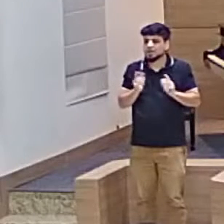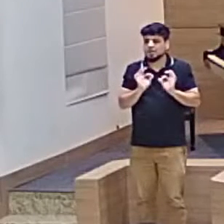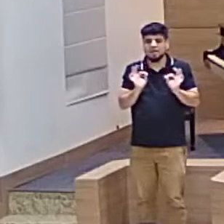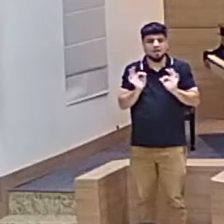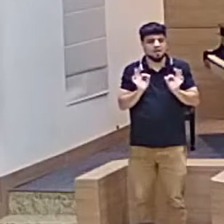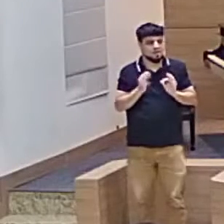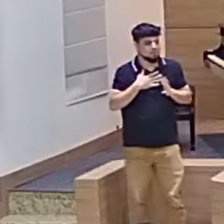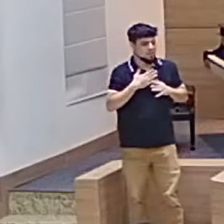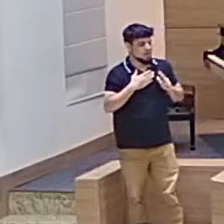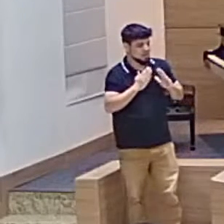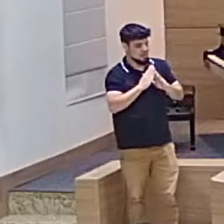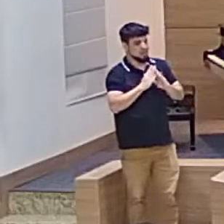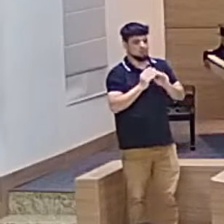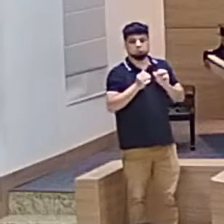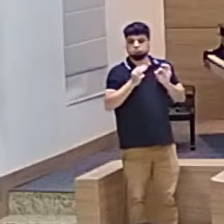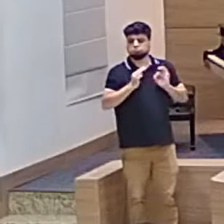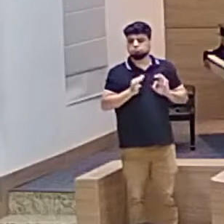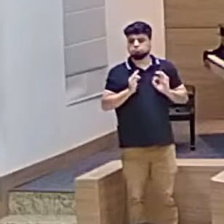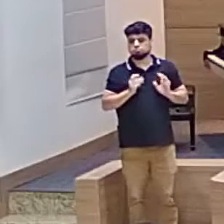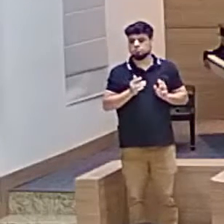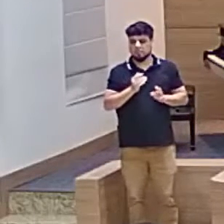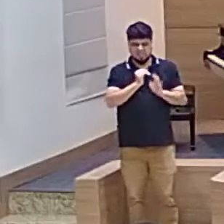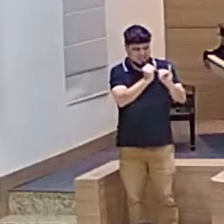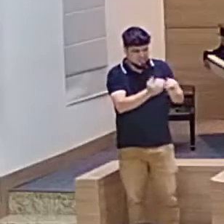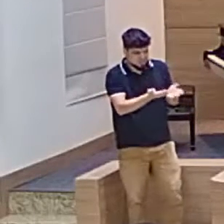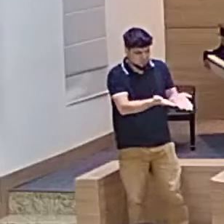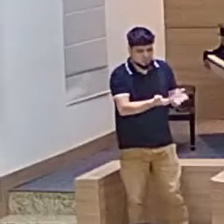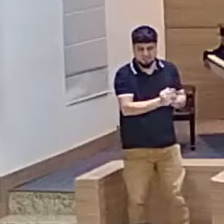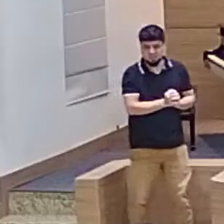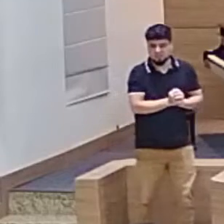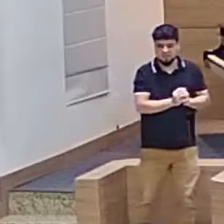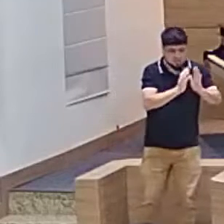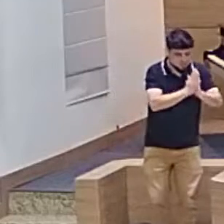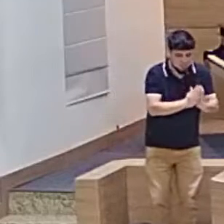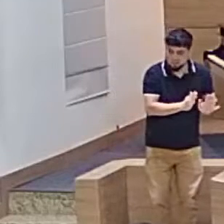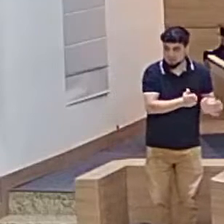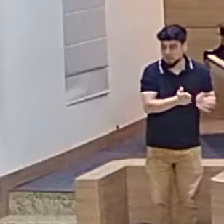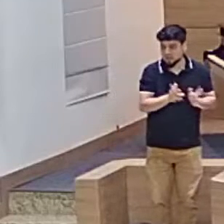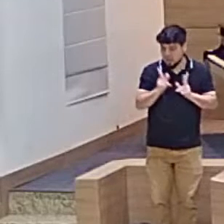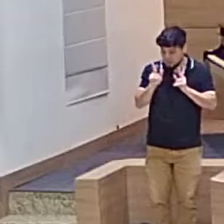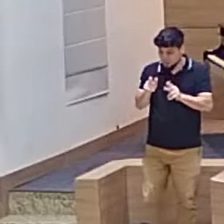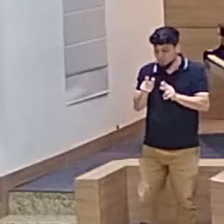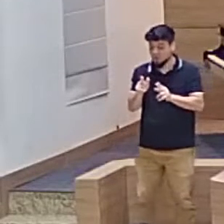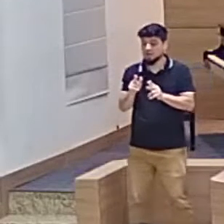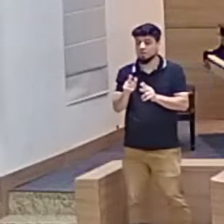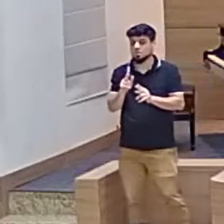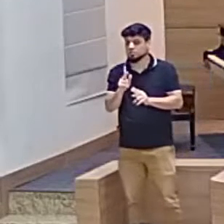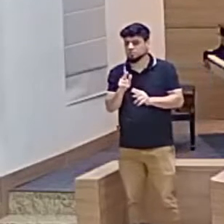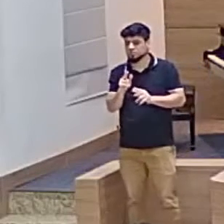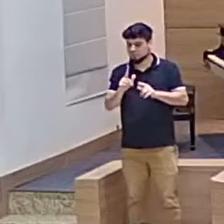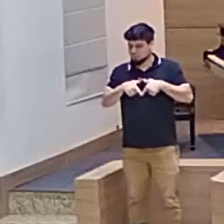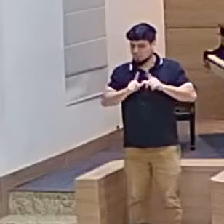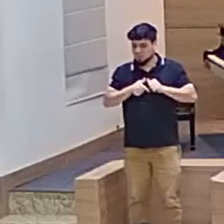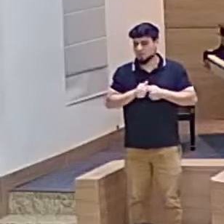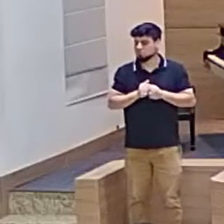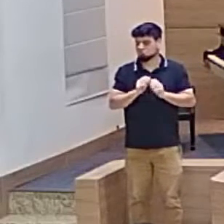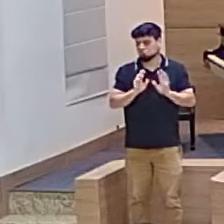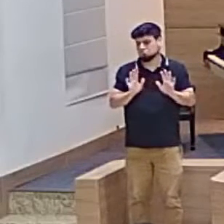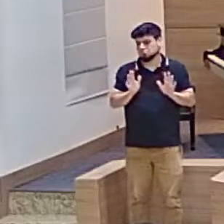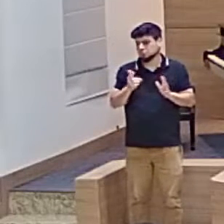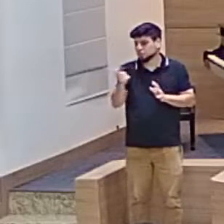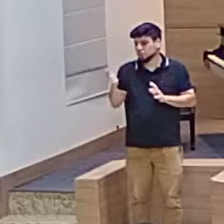bom Talvez não tenha nenhum ídolo assim como tinha em Israel Ídolos de gesso ídolo de metal precioso